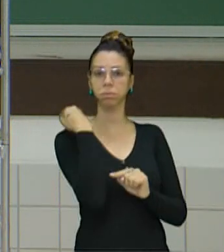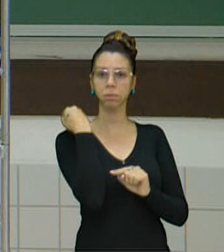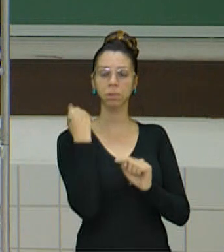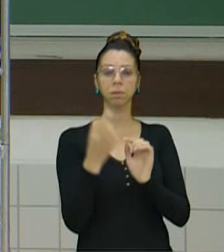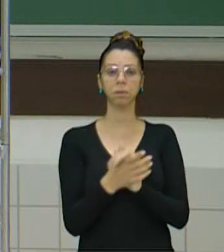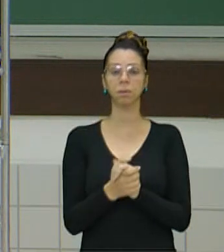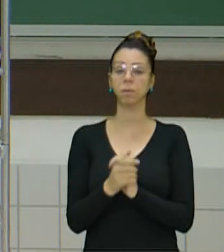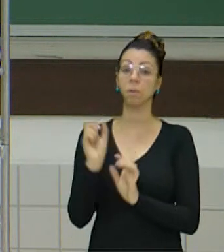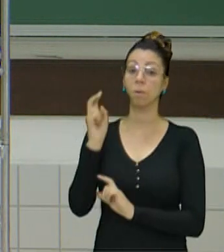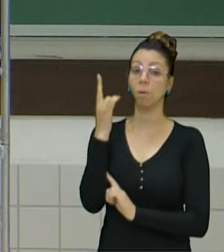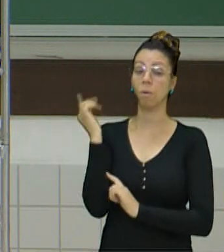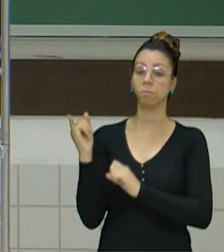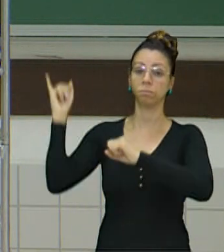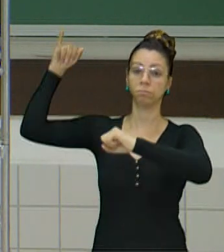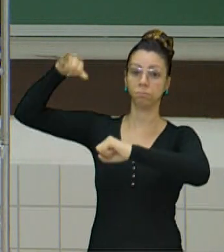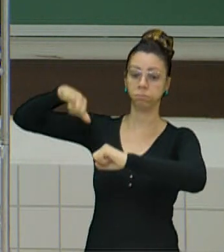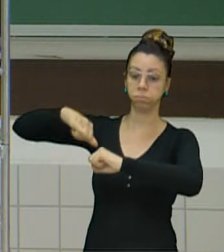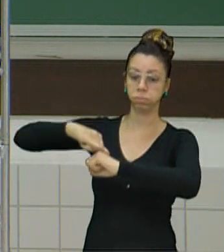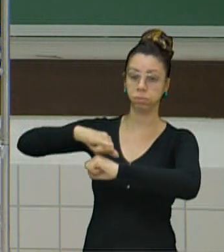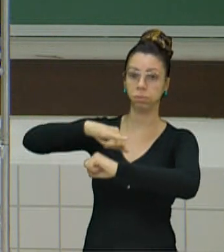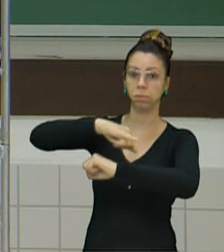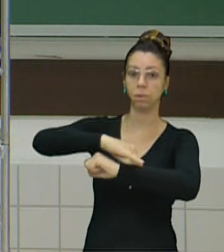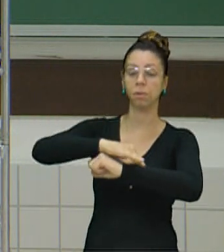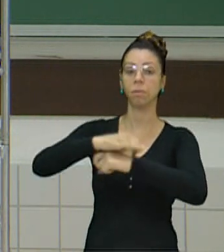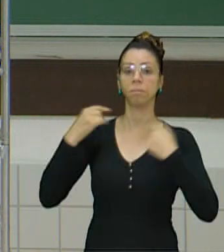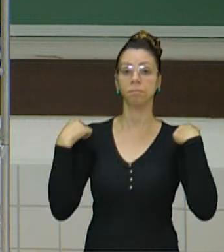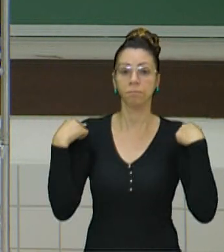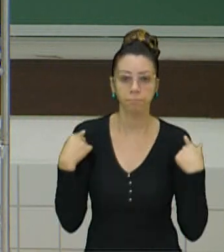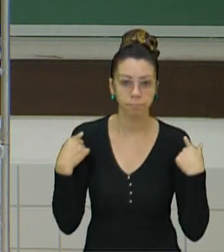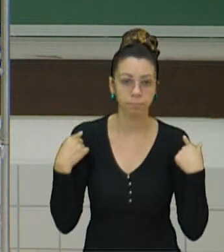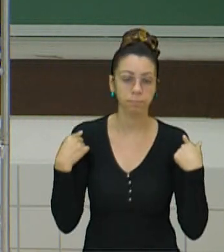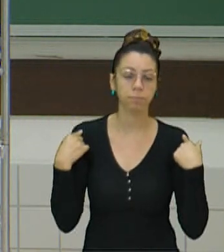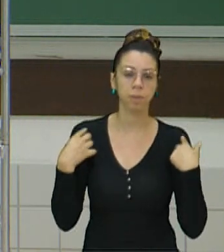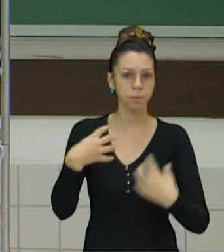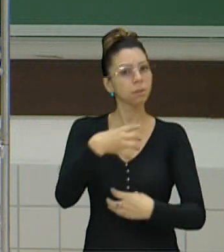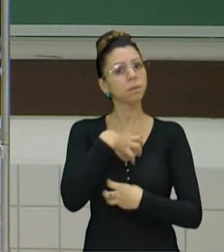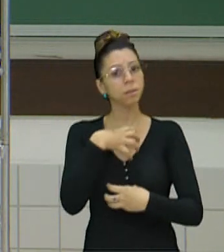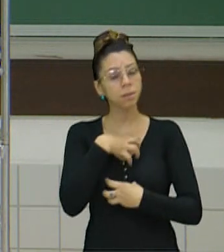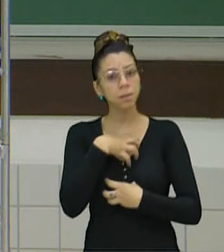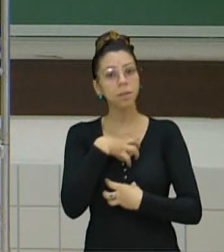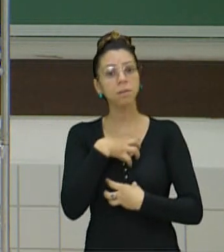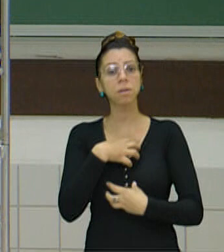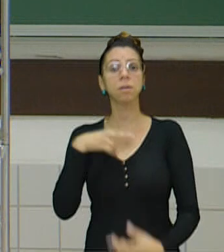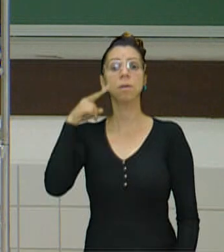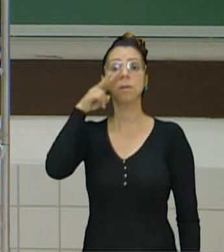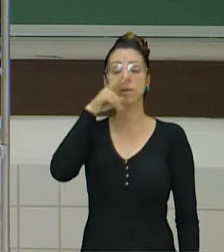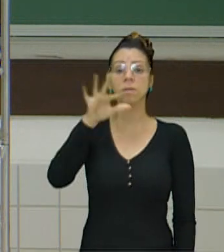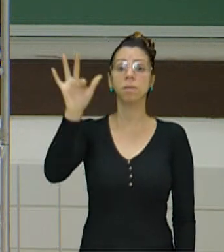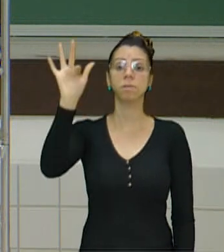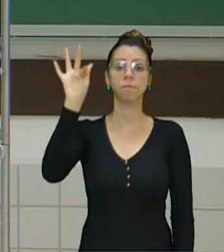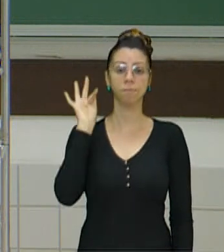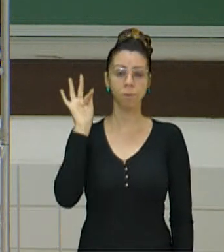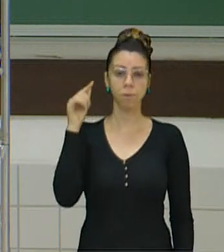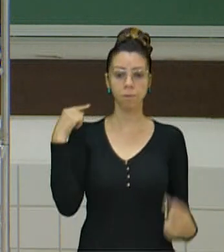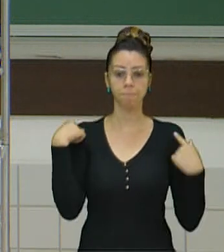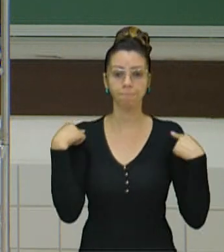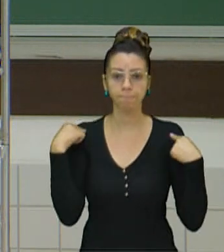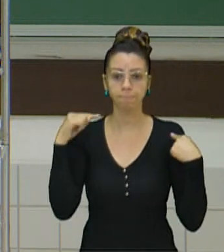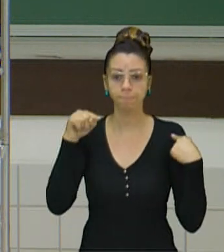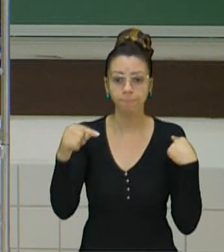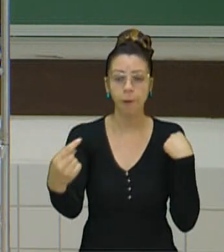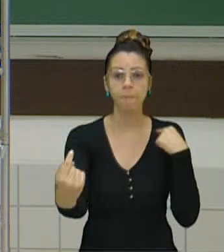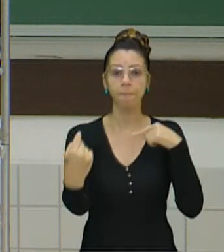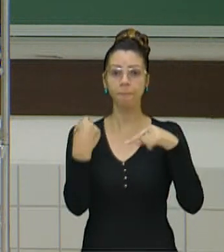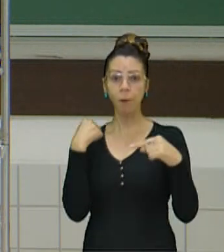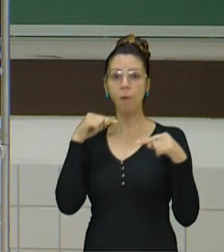o avião aterrissa, parece que tem alguma coisa jogando você para frente, certo? Então essas forças que parece que está jogando você para frente, para trás, para o